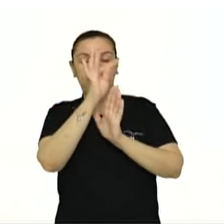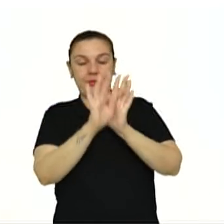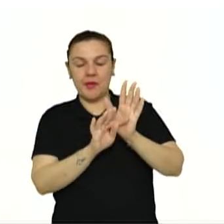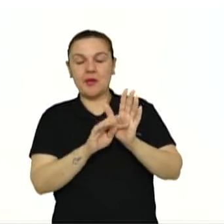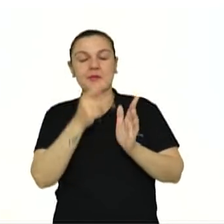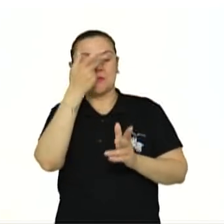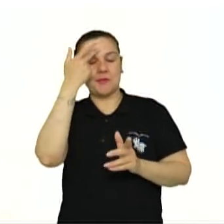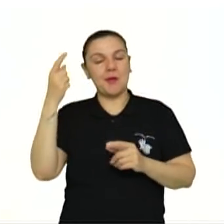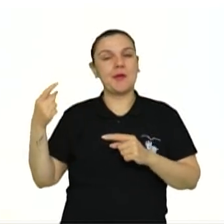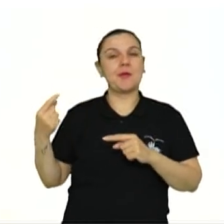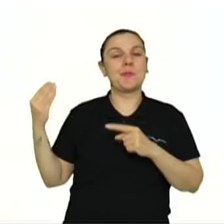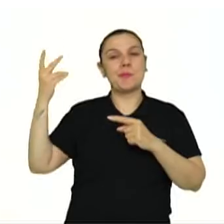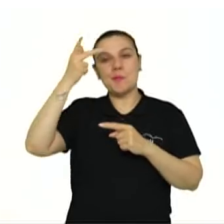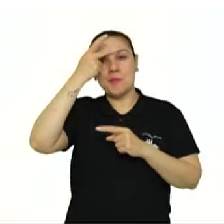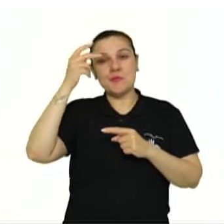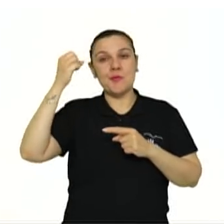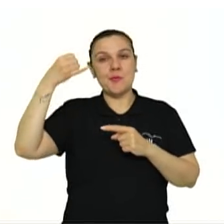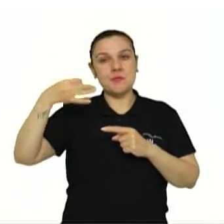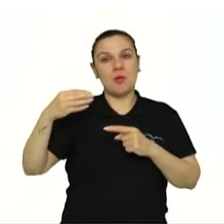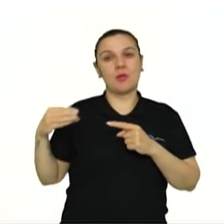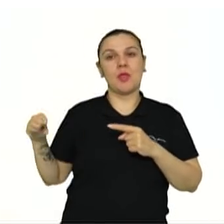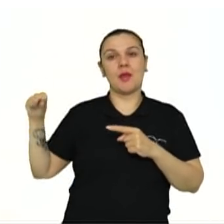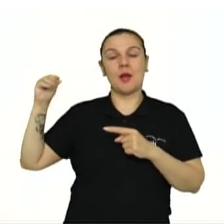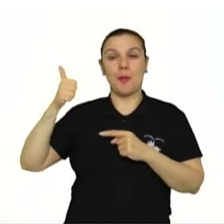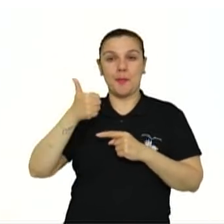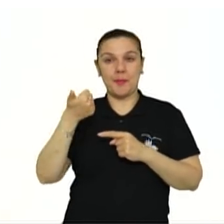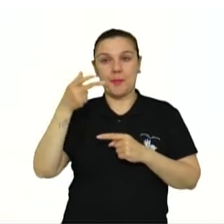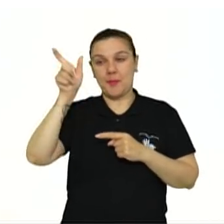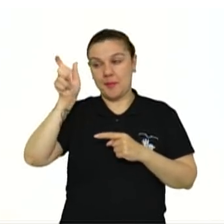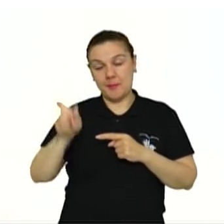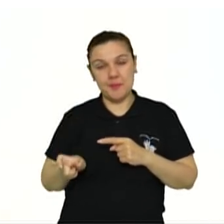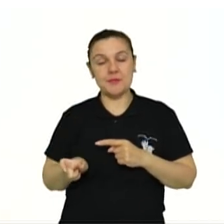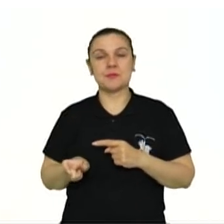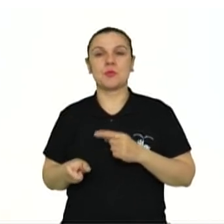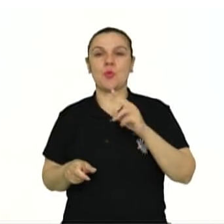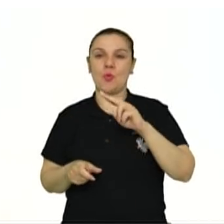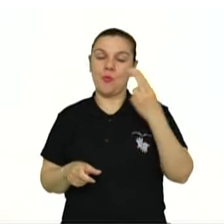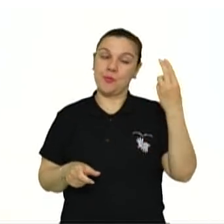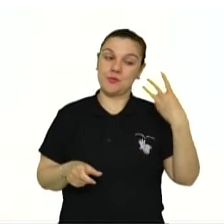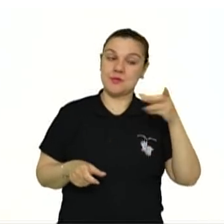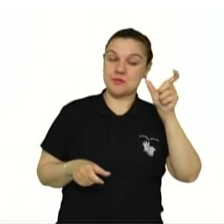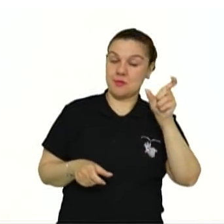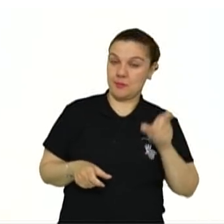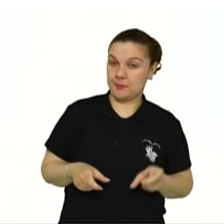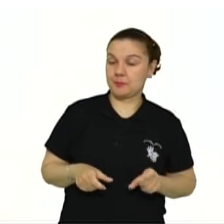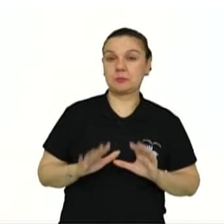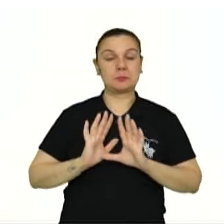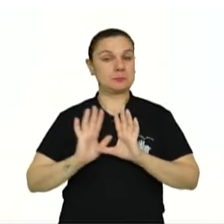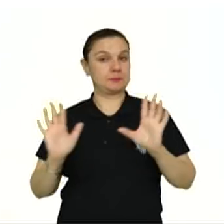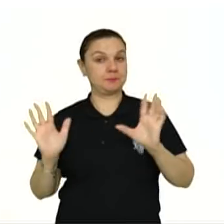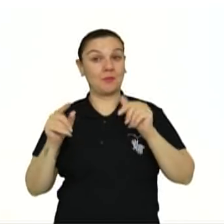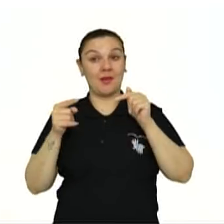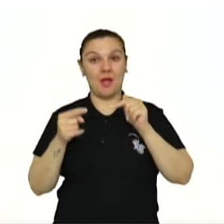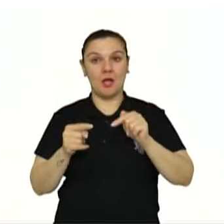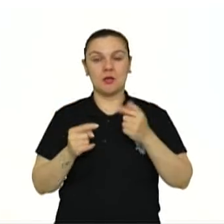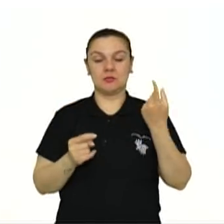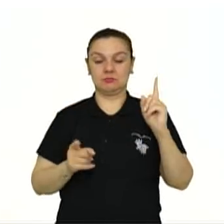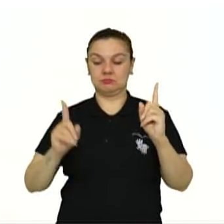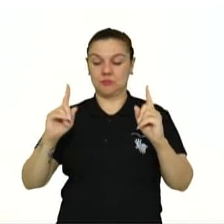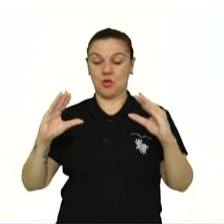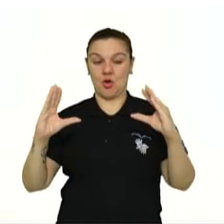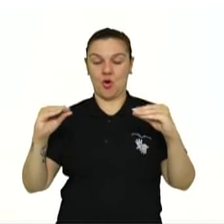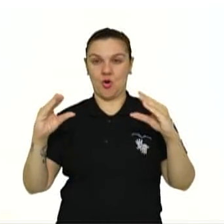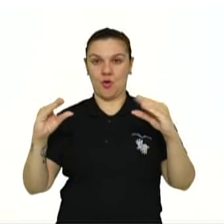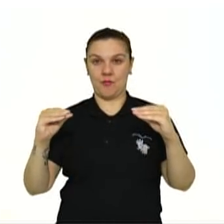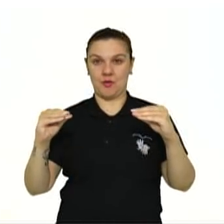gente tem a presença de um narrador, aquele narrador em primeira pessoa ou em terceira pessoa, enfim. Aqui nós temos diálogos,